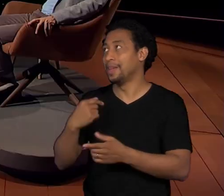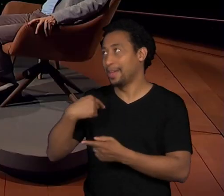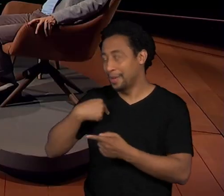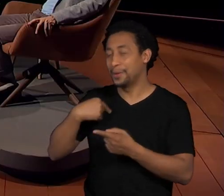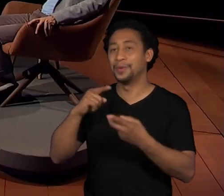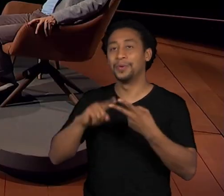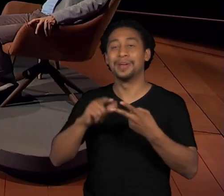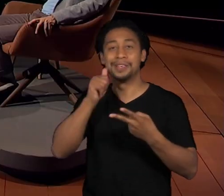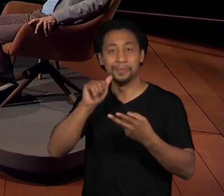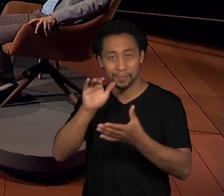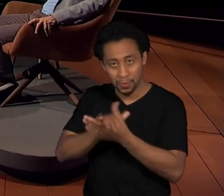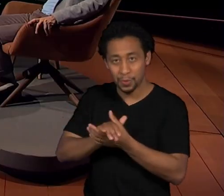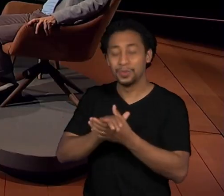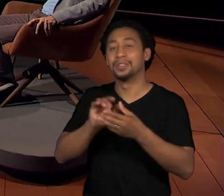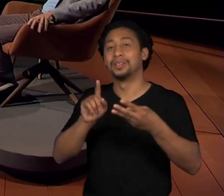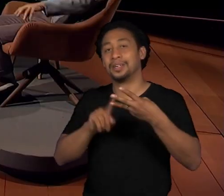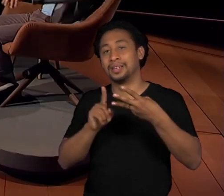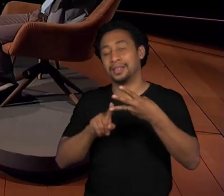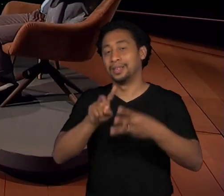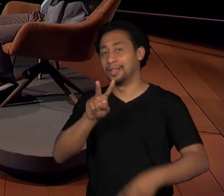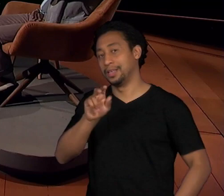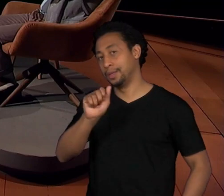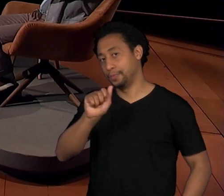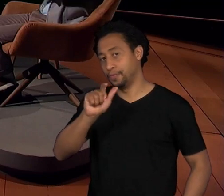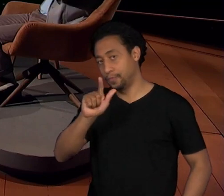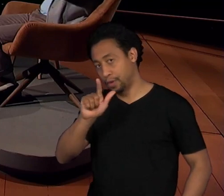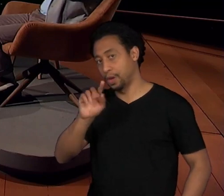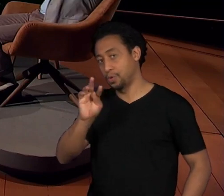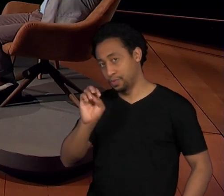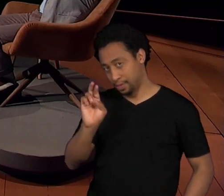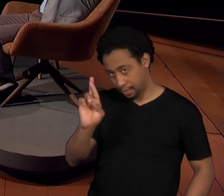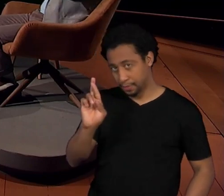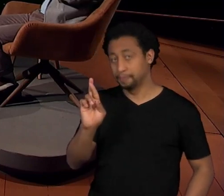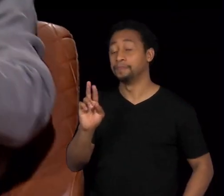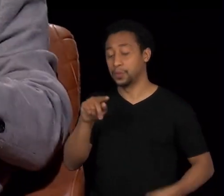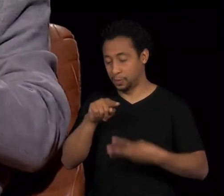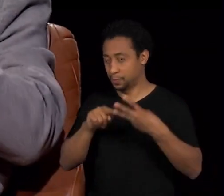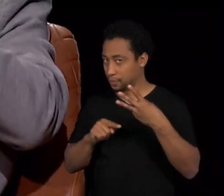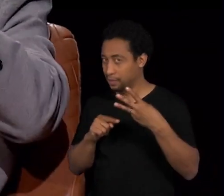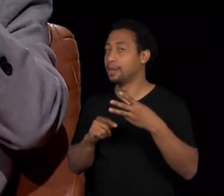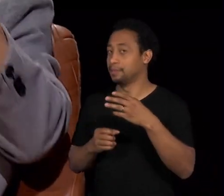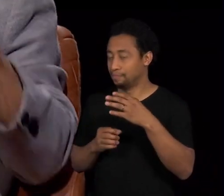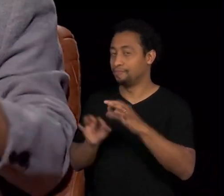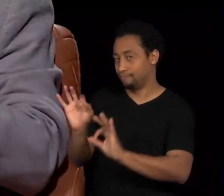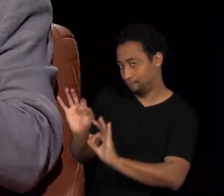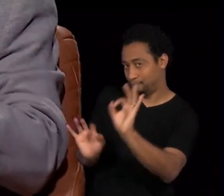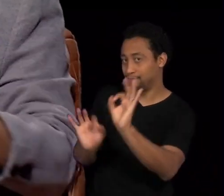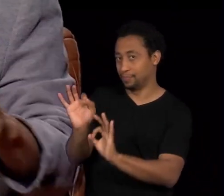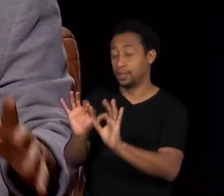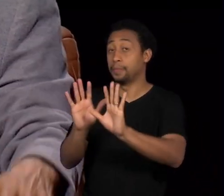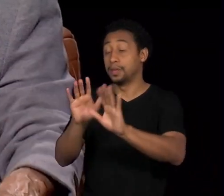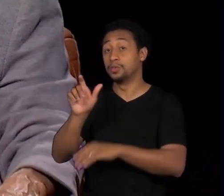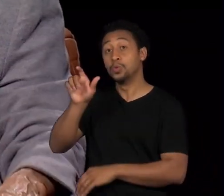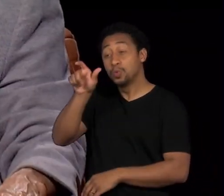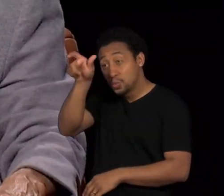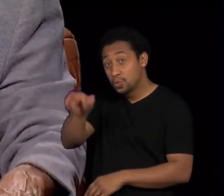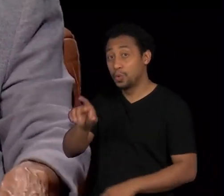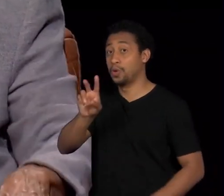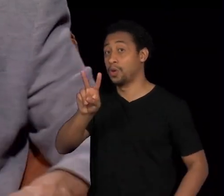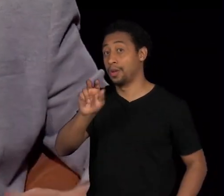Walter Carvalho né Uhum o Walter cavalho na verdade é o grande diretor